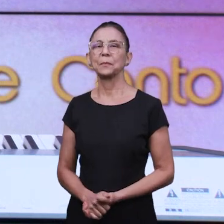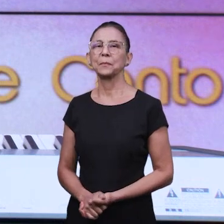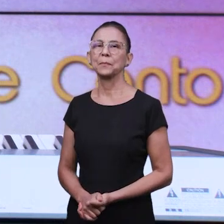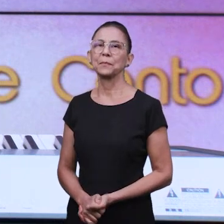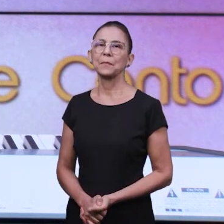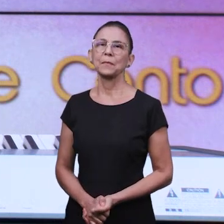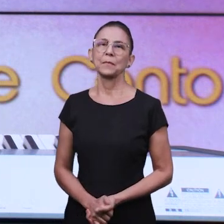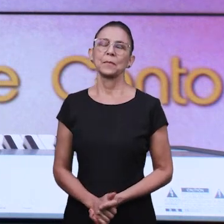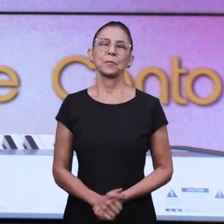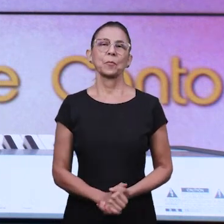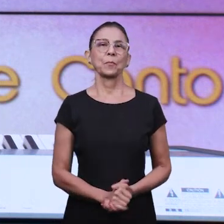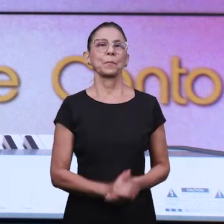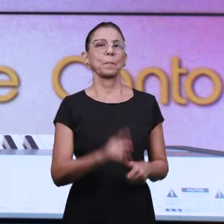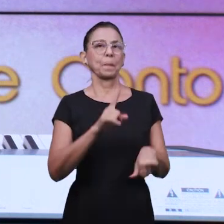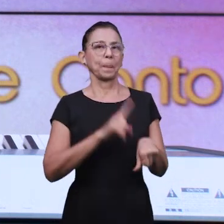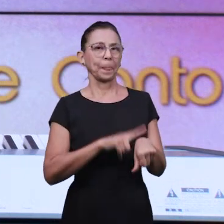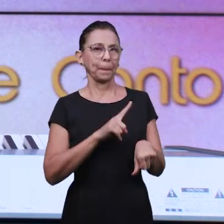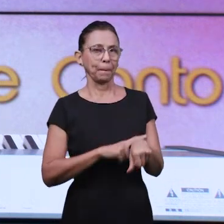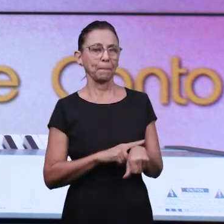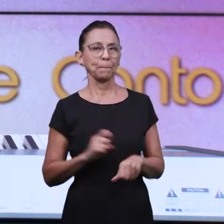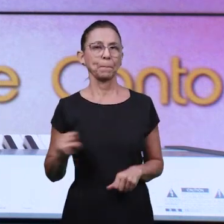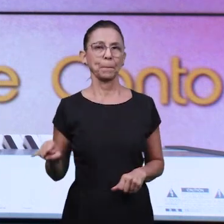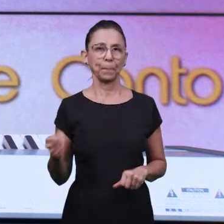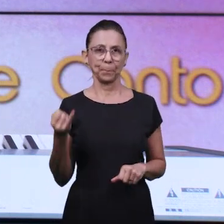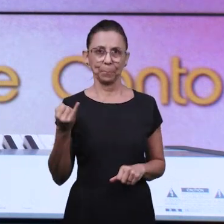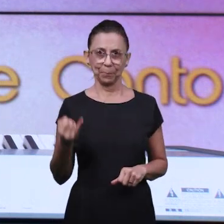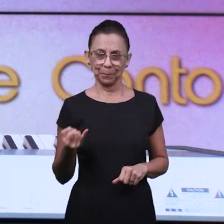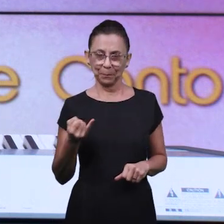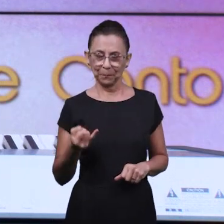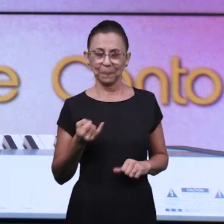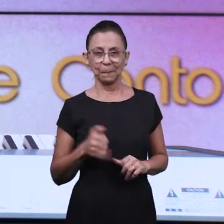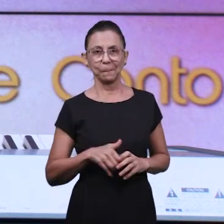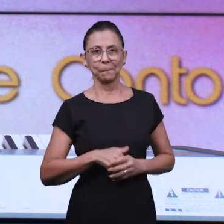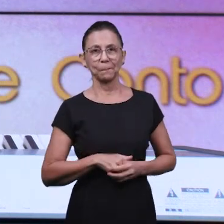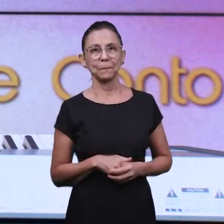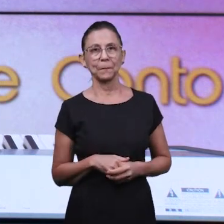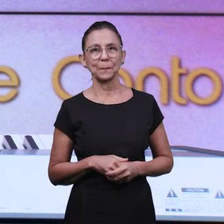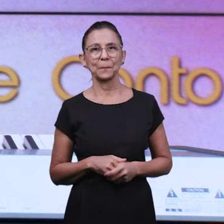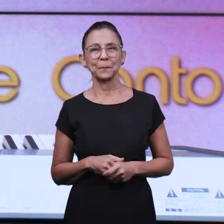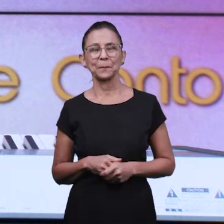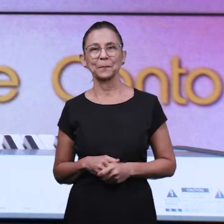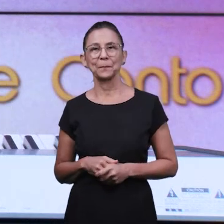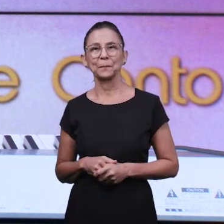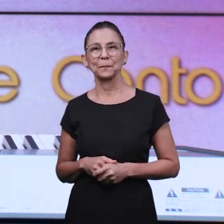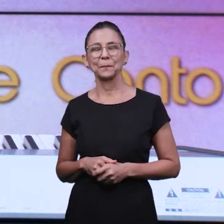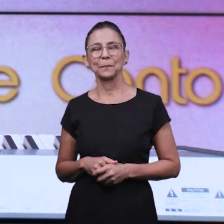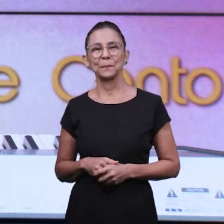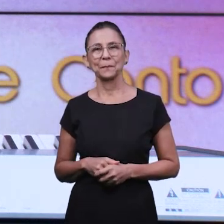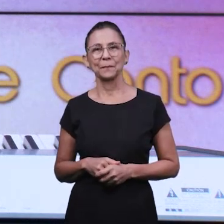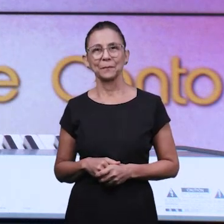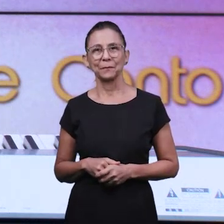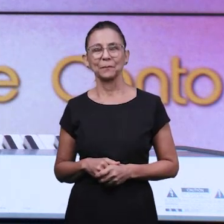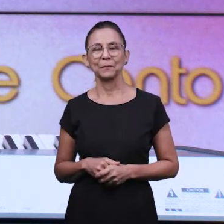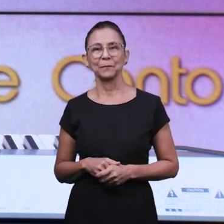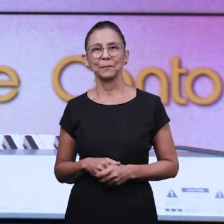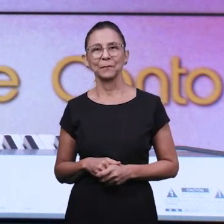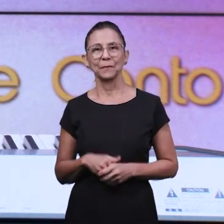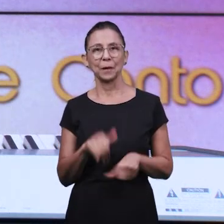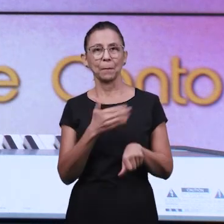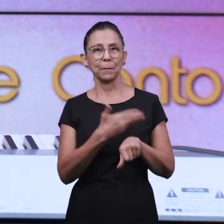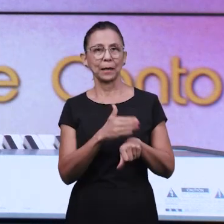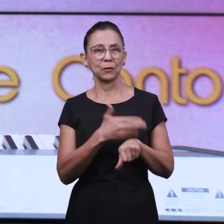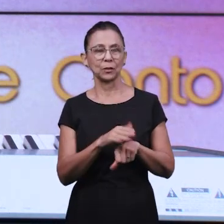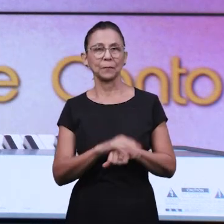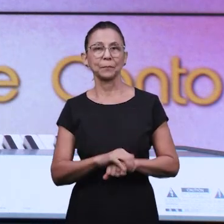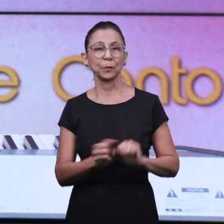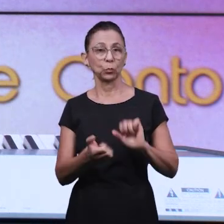Nesse momento, nós vamos aproveitar um louvor que nós já utilizamos como exemplo nas nossas aulas, que